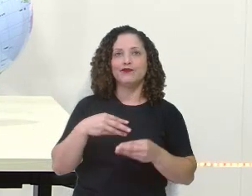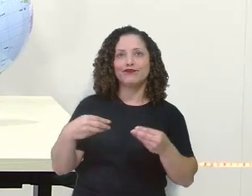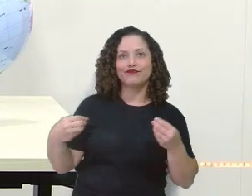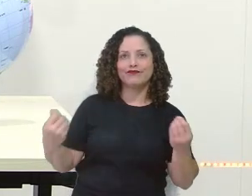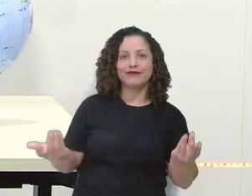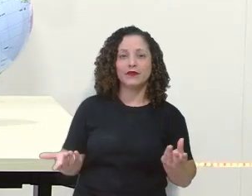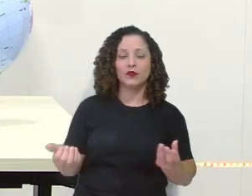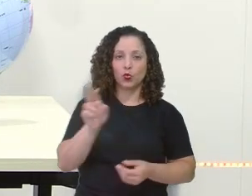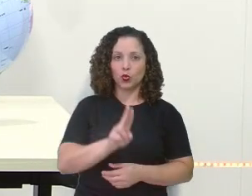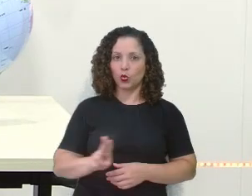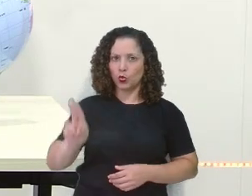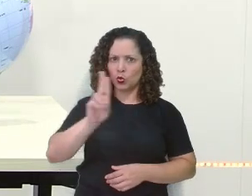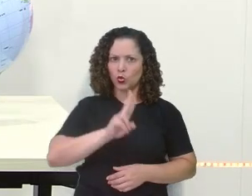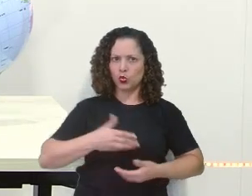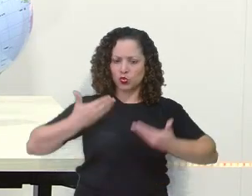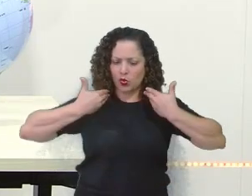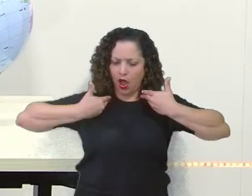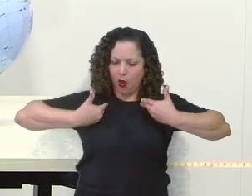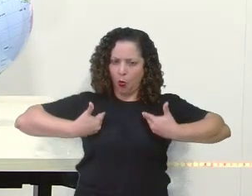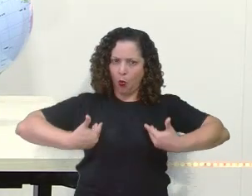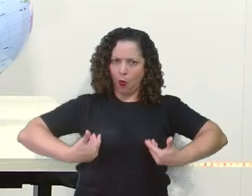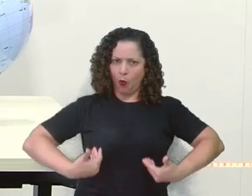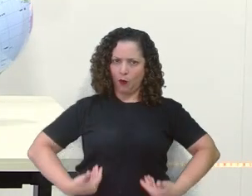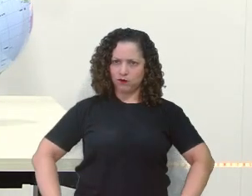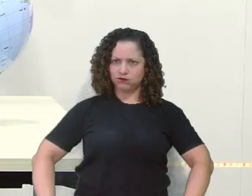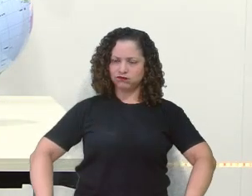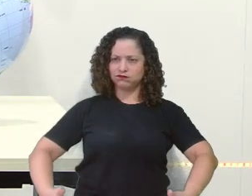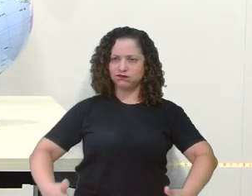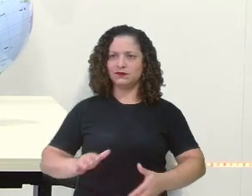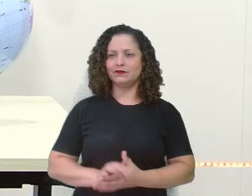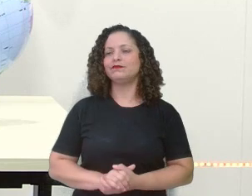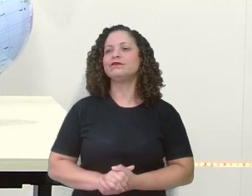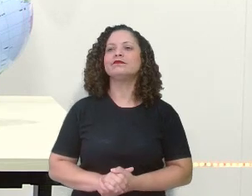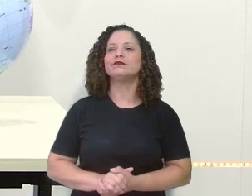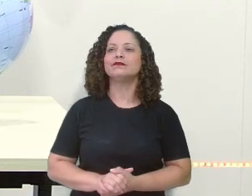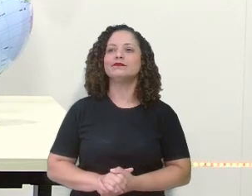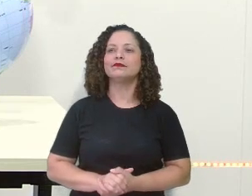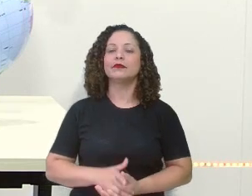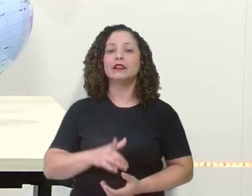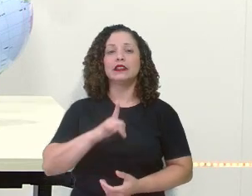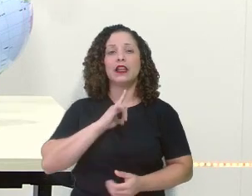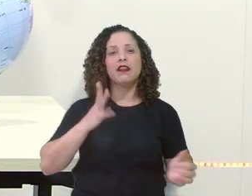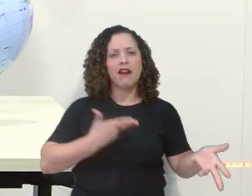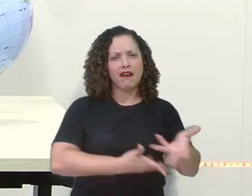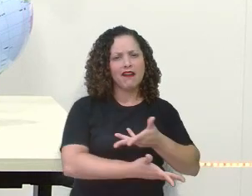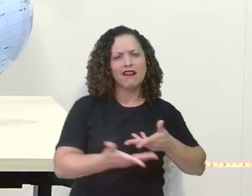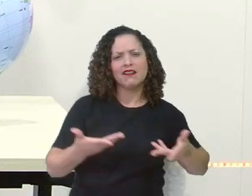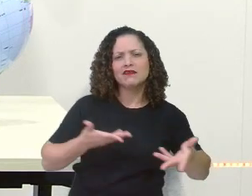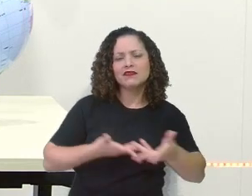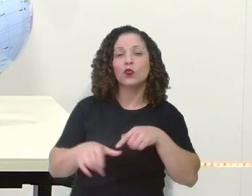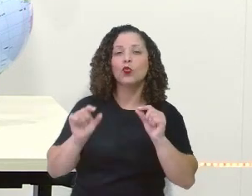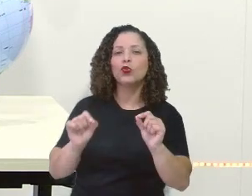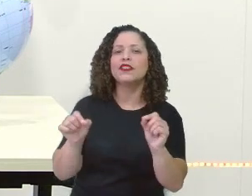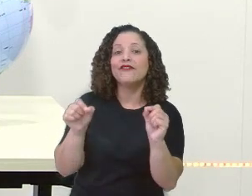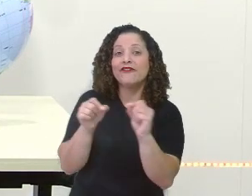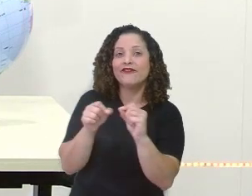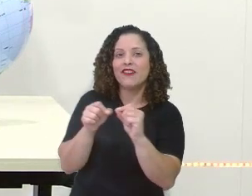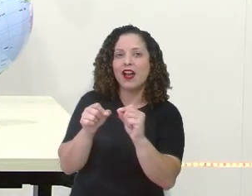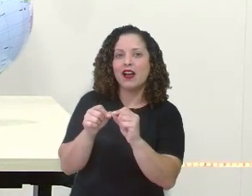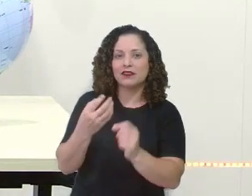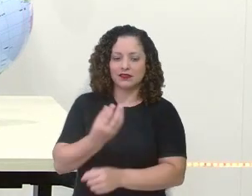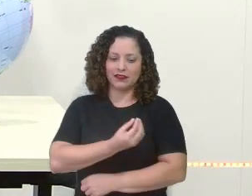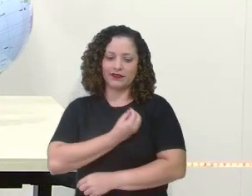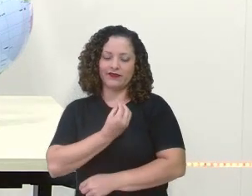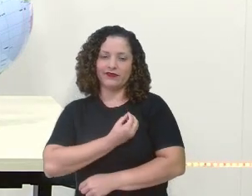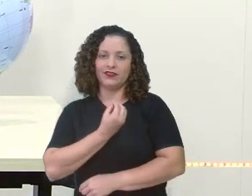minha vestimenta, o modo de me vestir. Eles podem ter a ver também com o que eu faço no meu dia a dia,